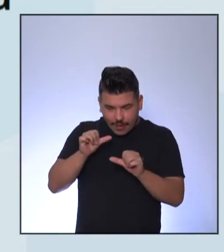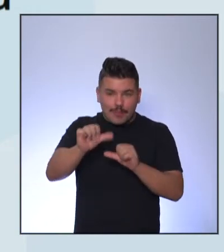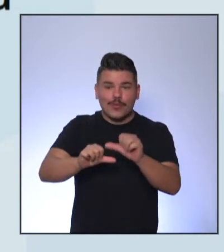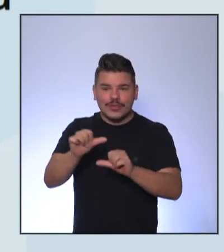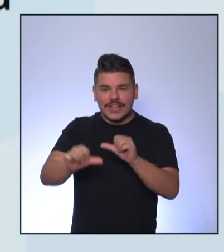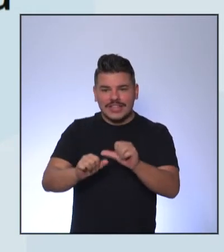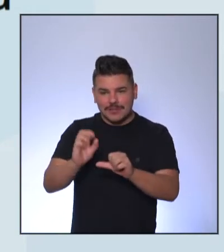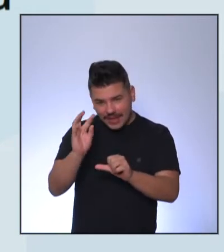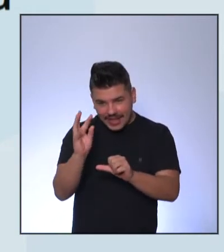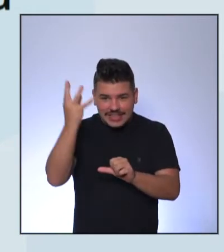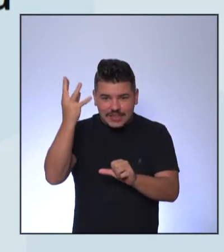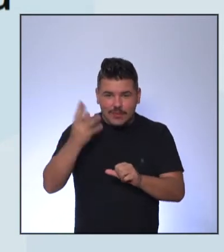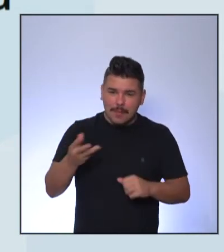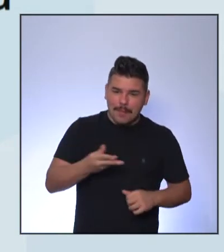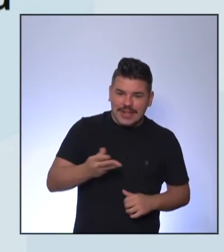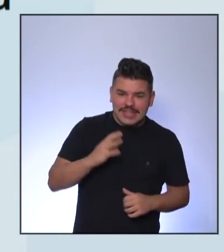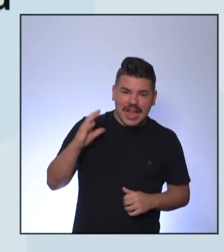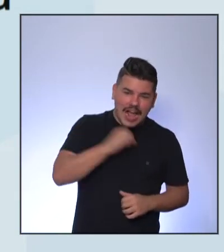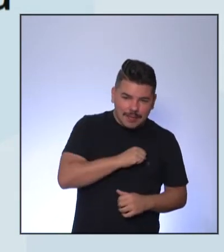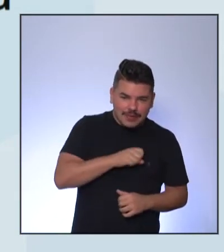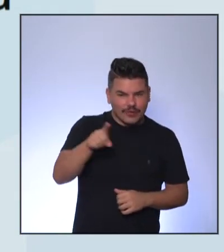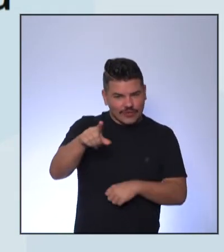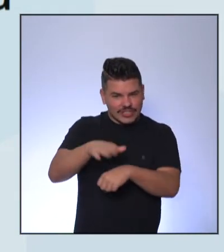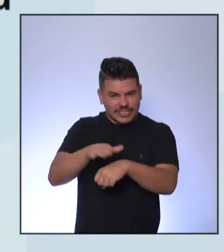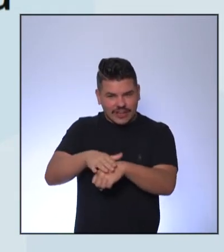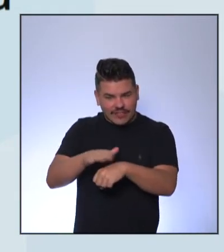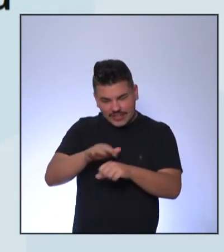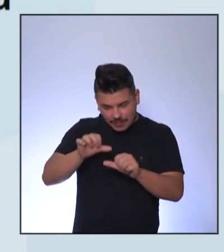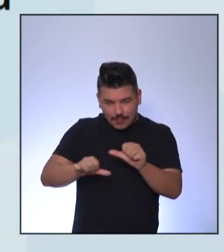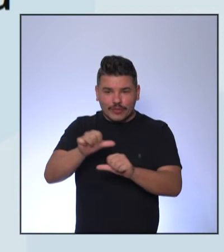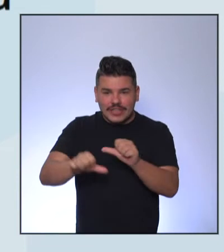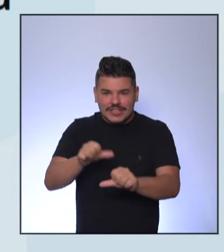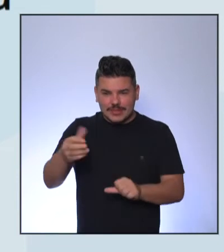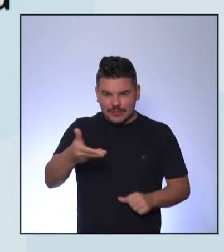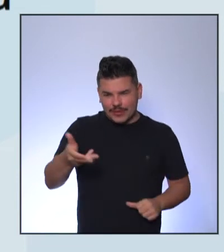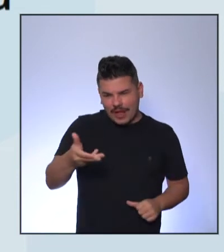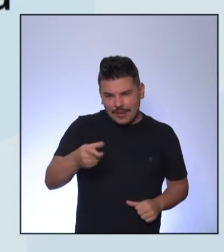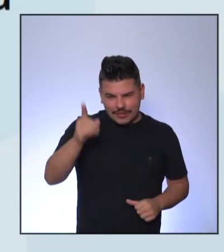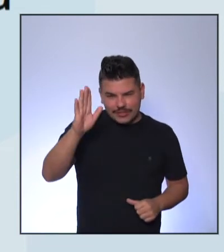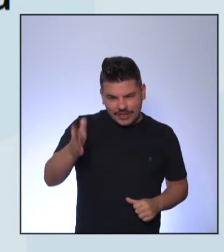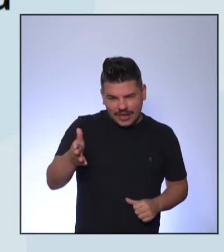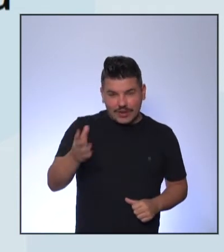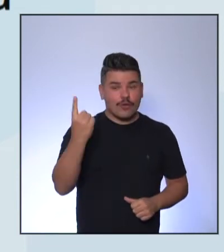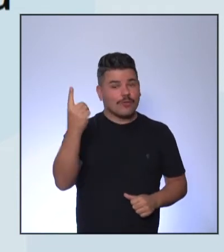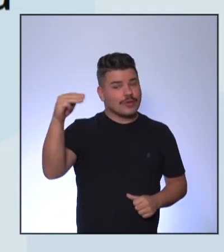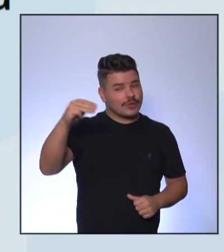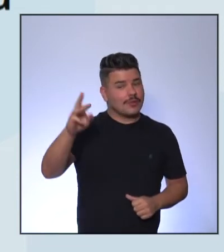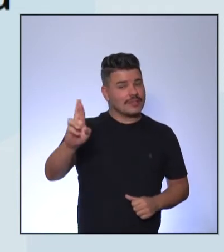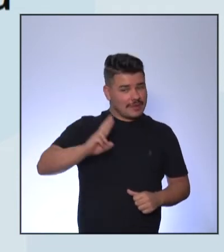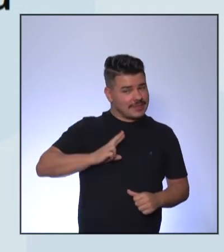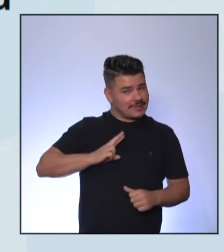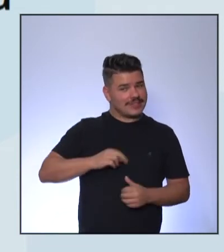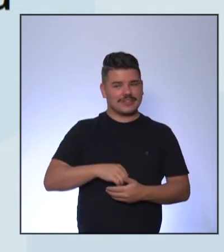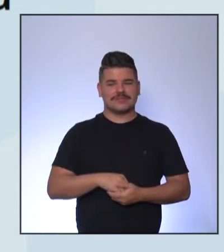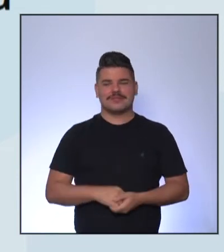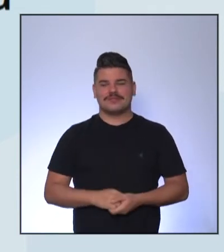fazer com que ela vá mais rápido ou que ela demore mais para acontecer? Um minutinho.